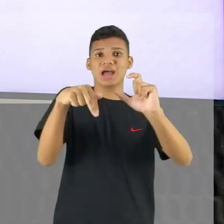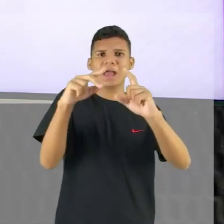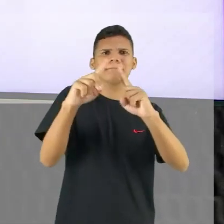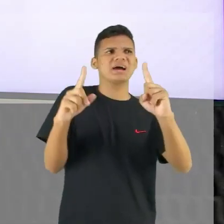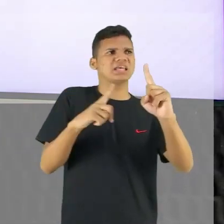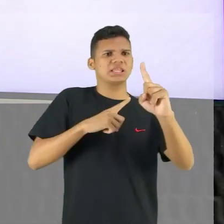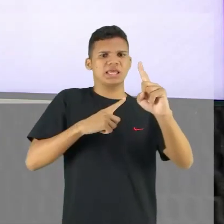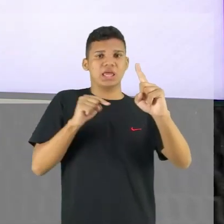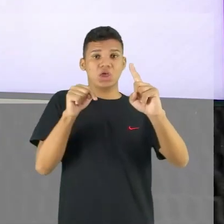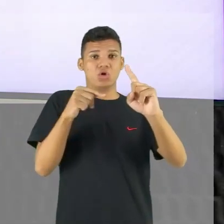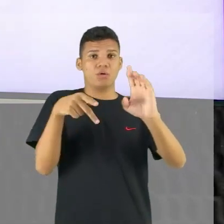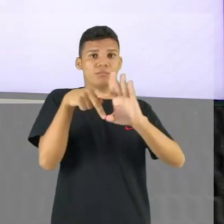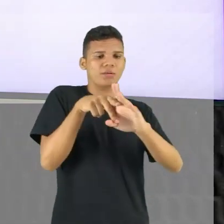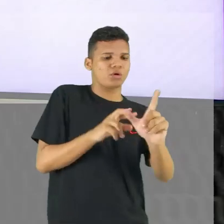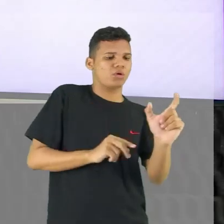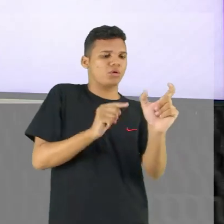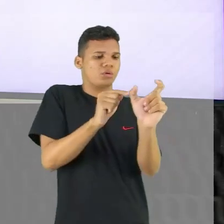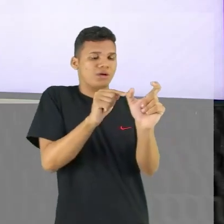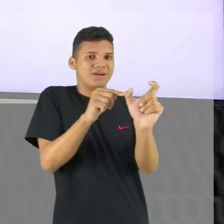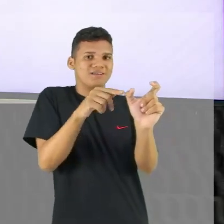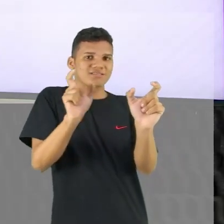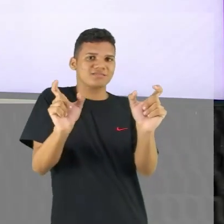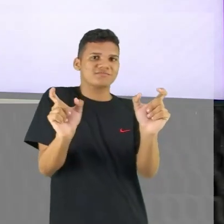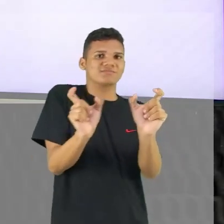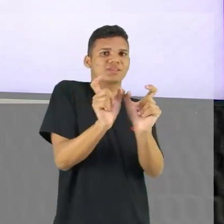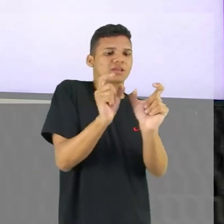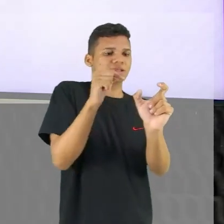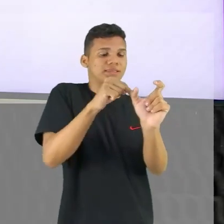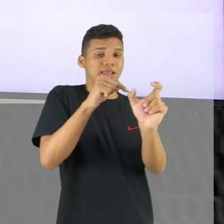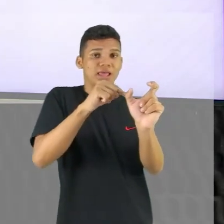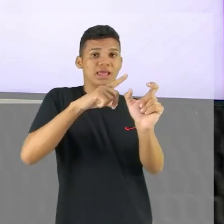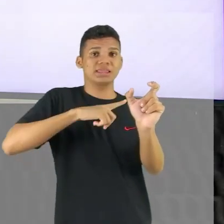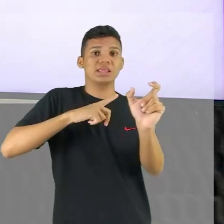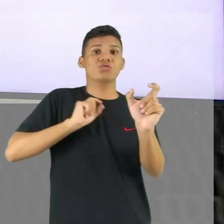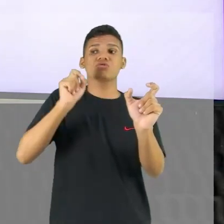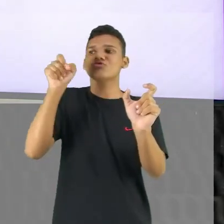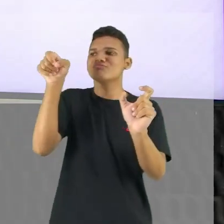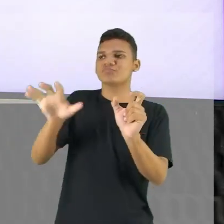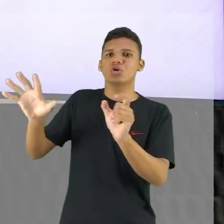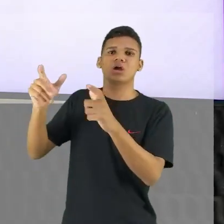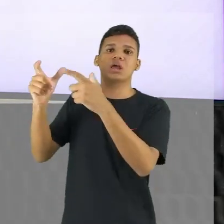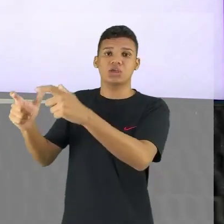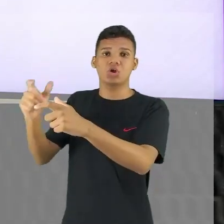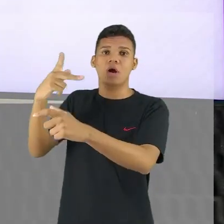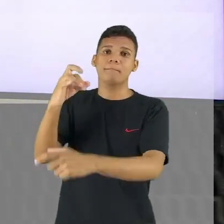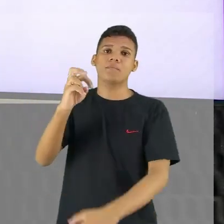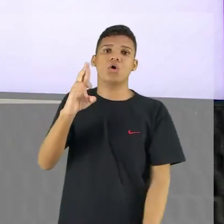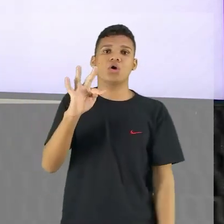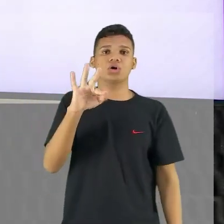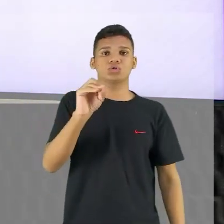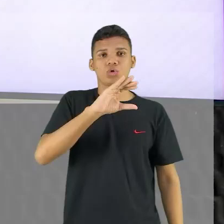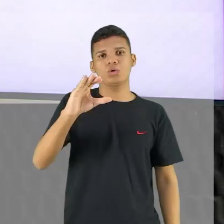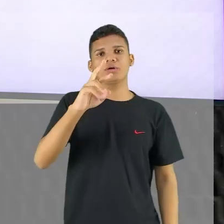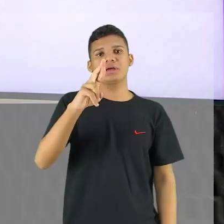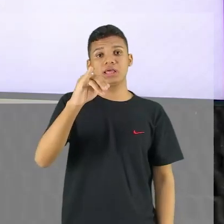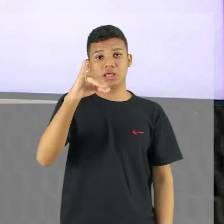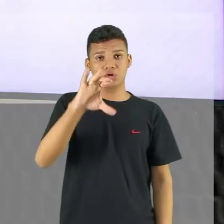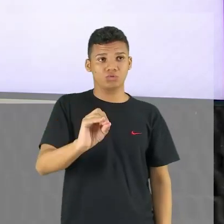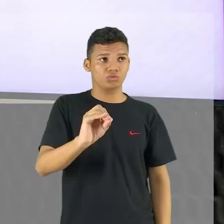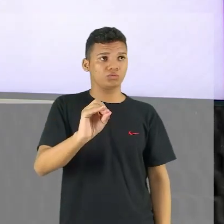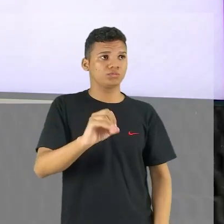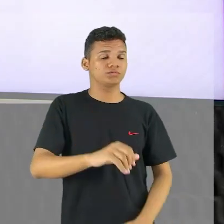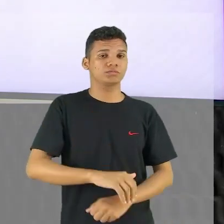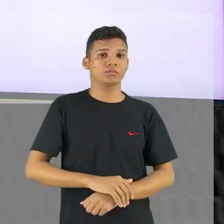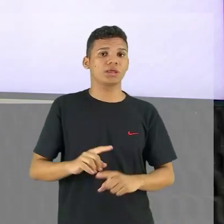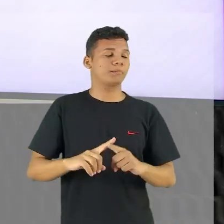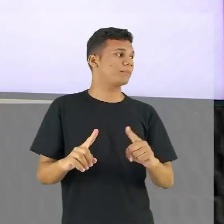a parte da palavra que faz referência a Porto Rico. Então, ele está colocando, nós demos